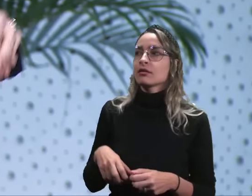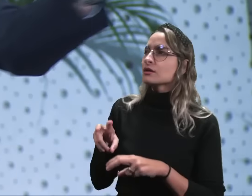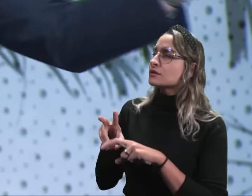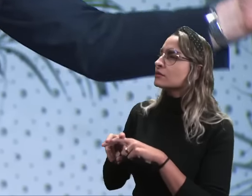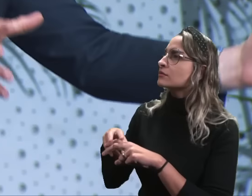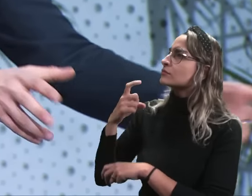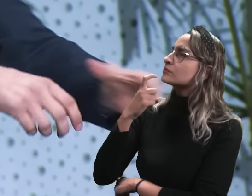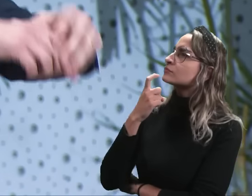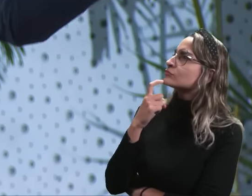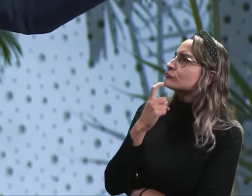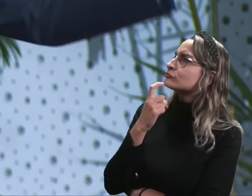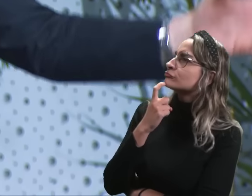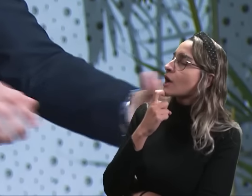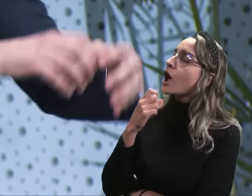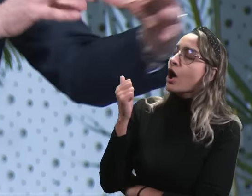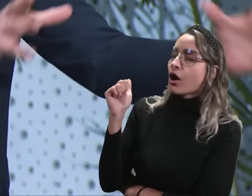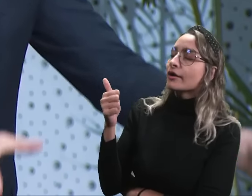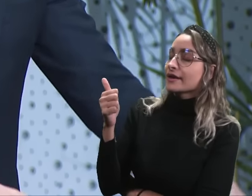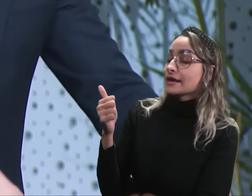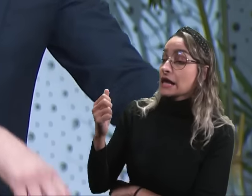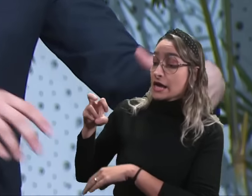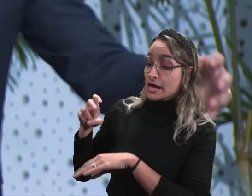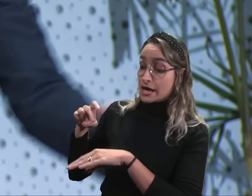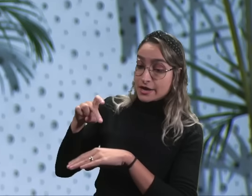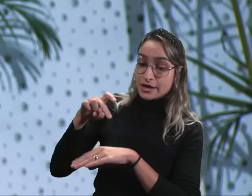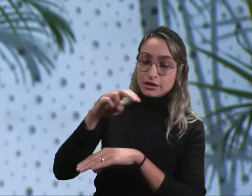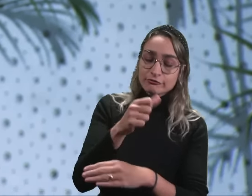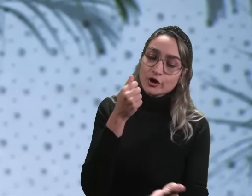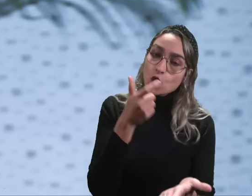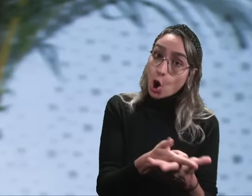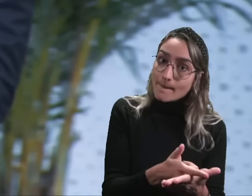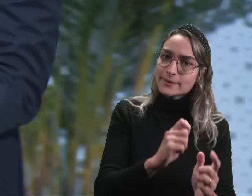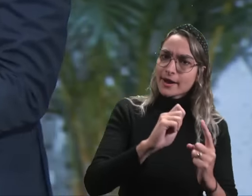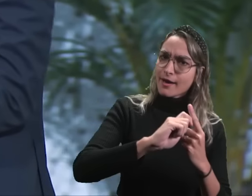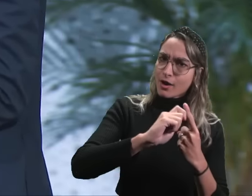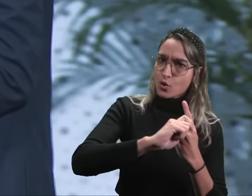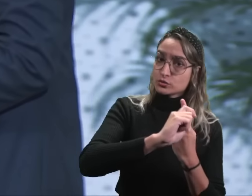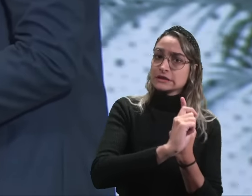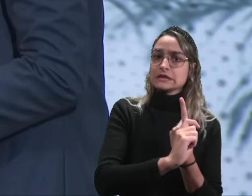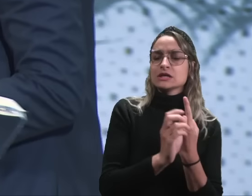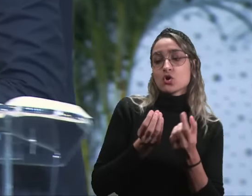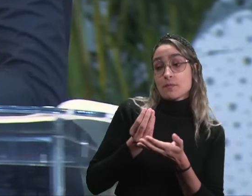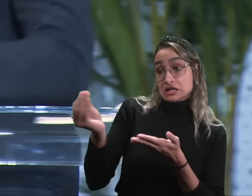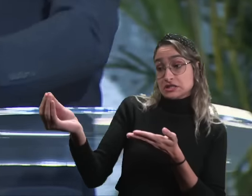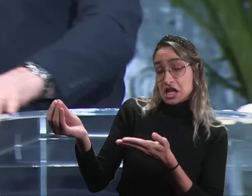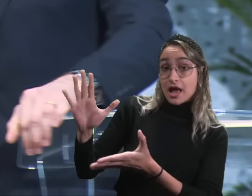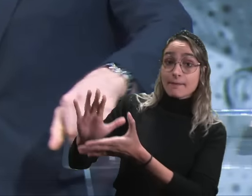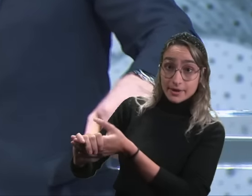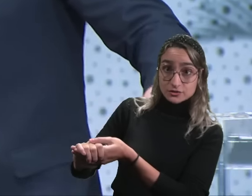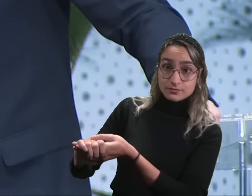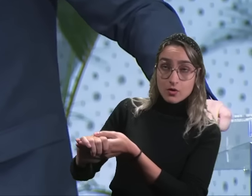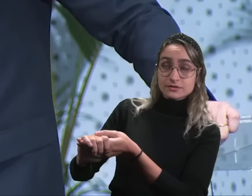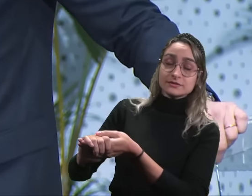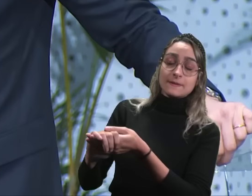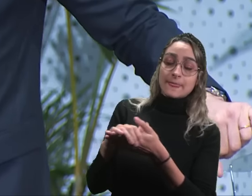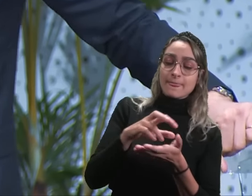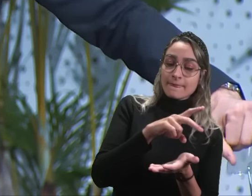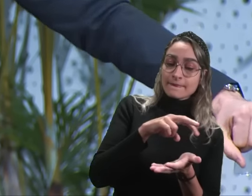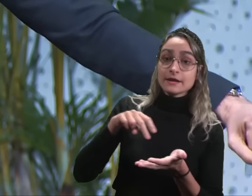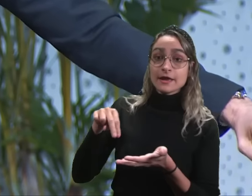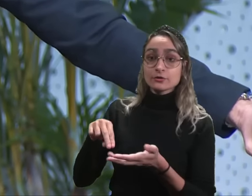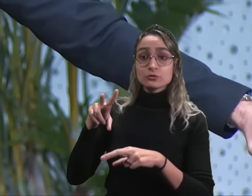comprou 2 kg de farinha colocou em cima da mesa voltou para seu escritório voltou a escrever e aí ela entrou de novo no escritório e disse